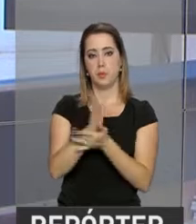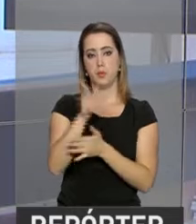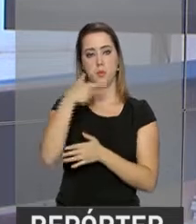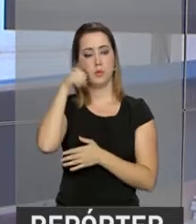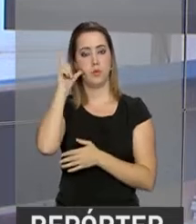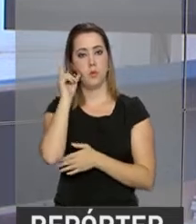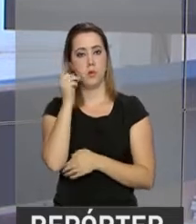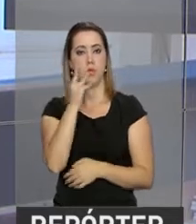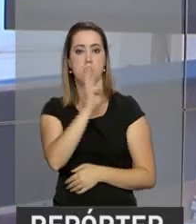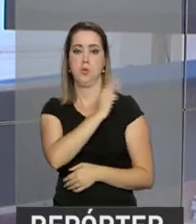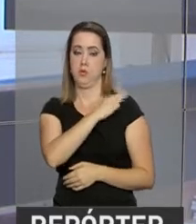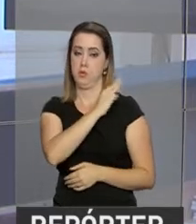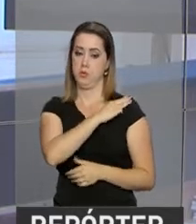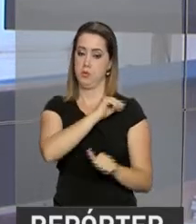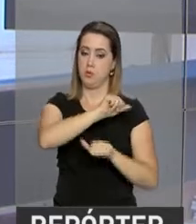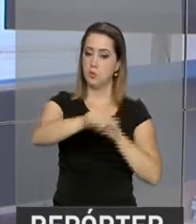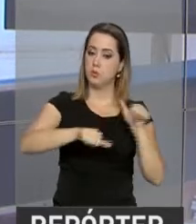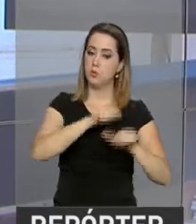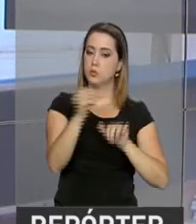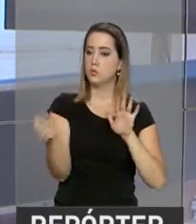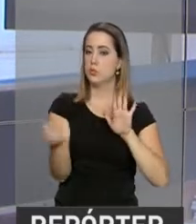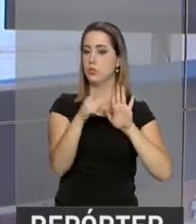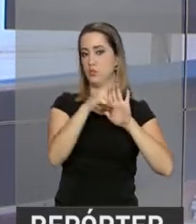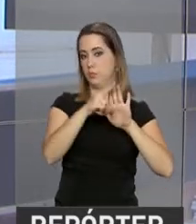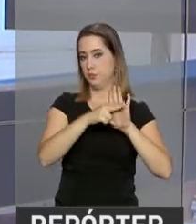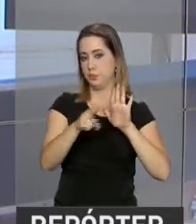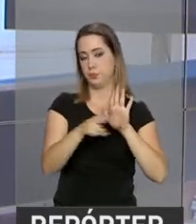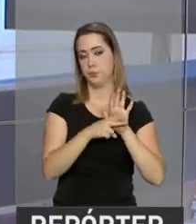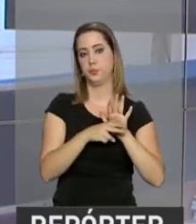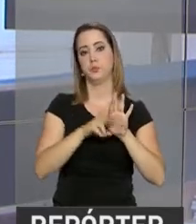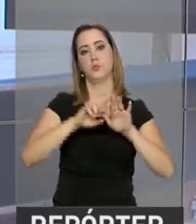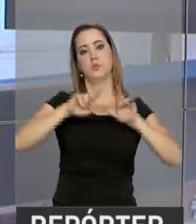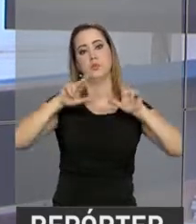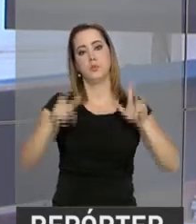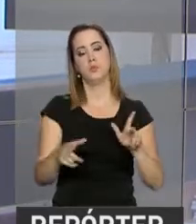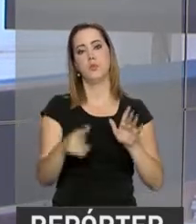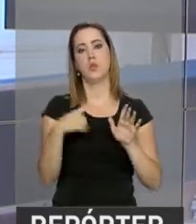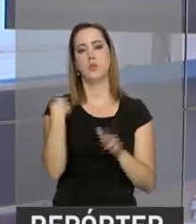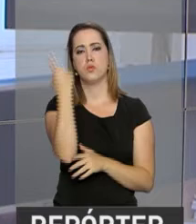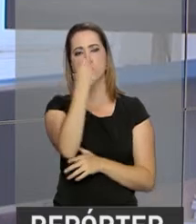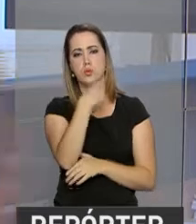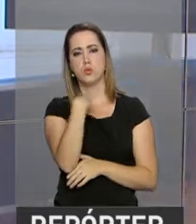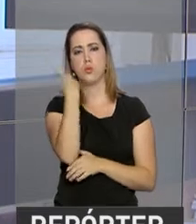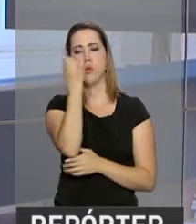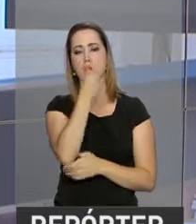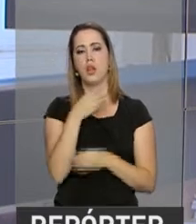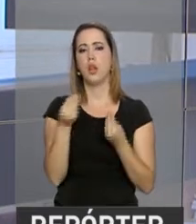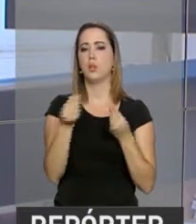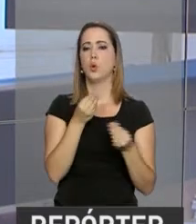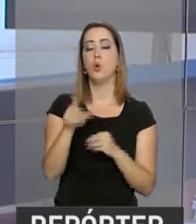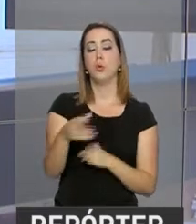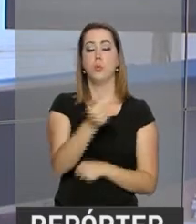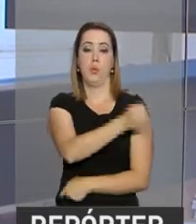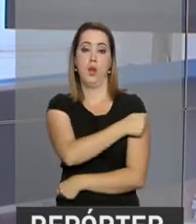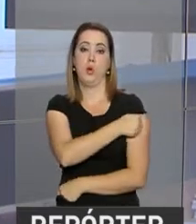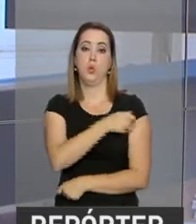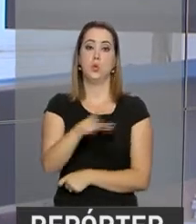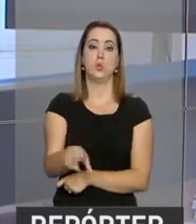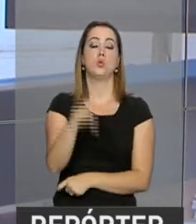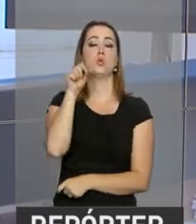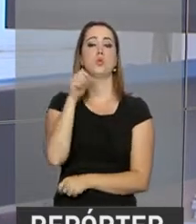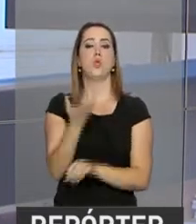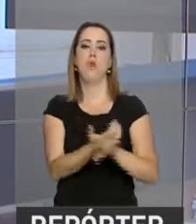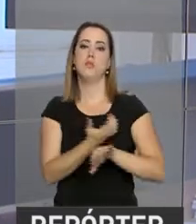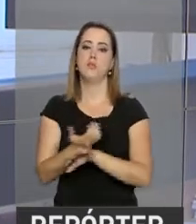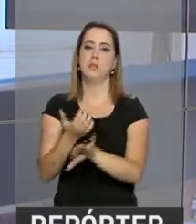médio proposta pelo governo o projeto flexibiliza a carga horária deixando o estudante escolher parte da sua formação a proposta aprovada